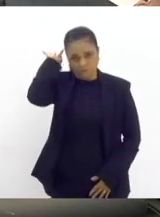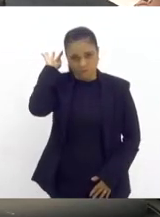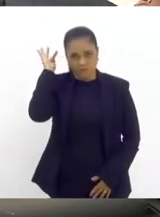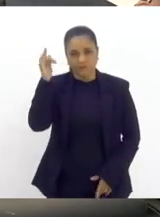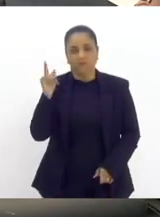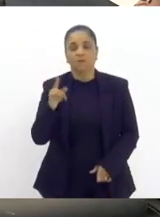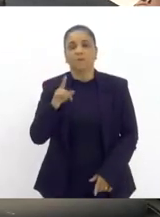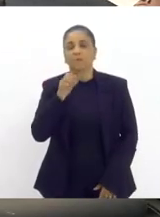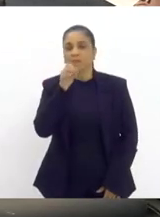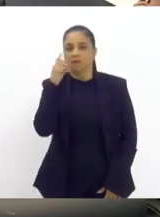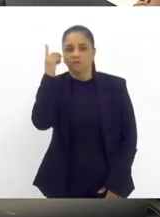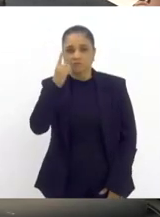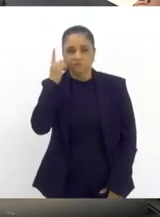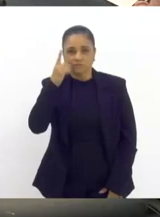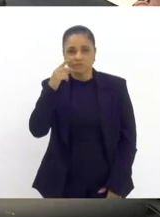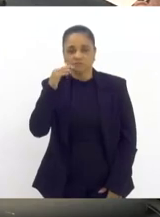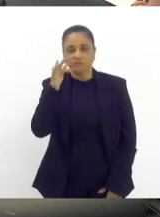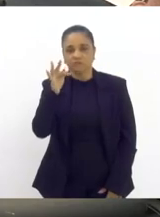deputado